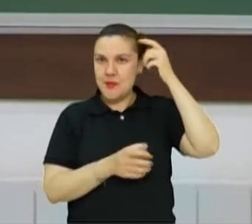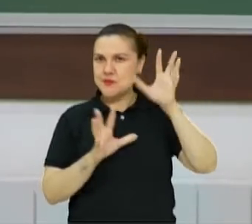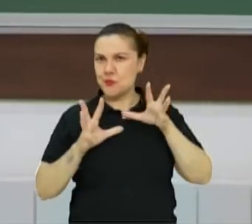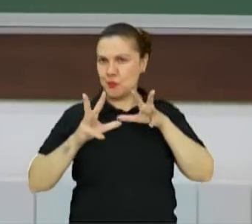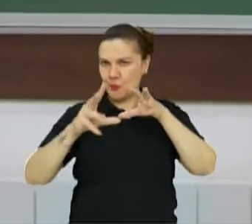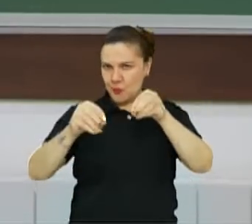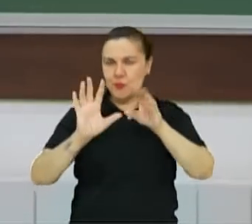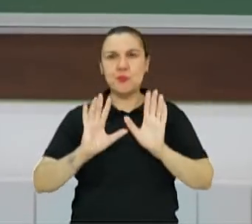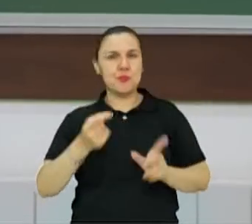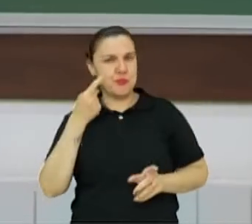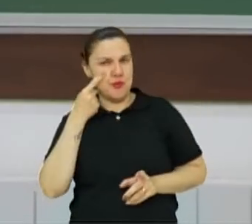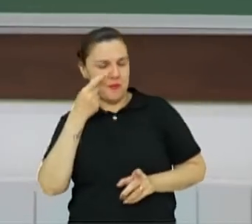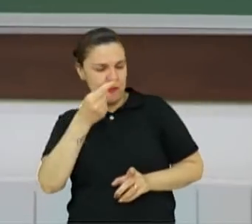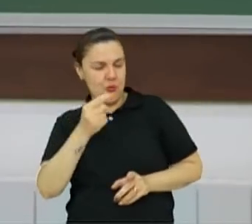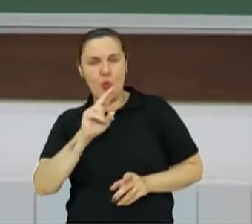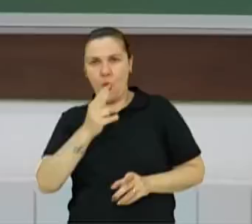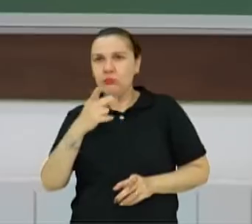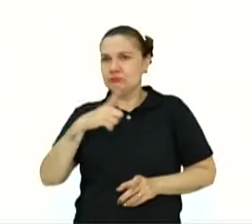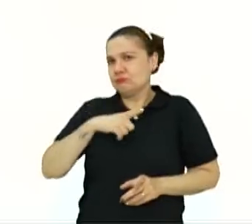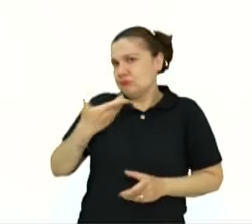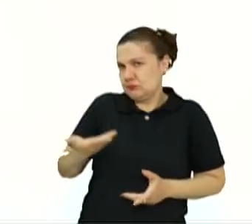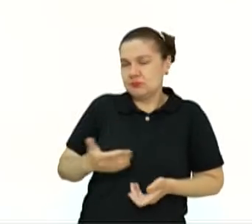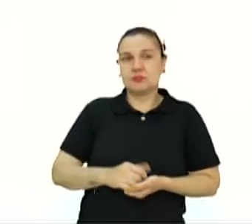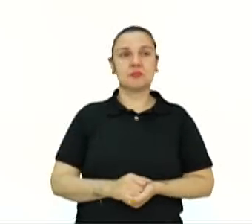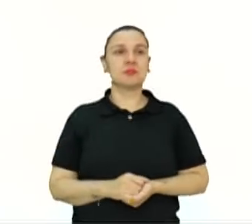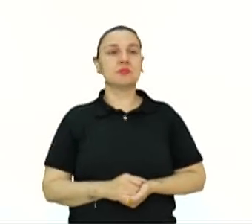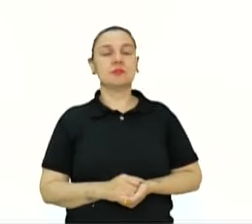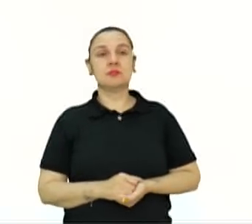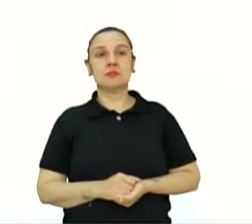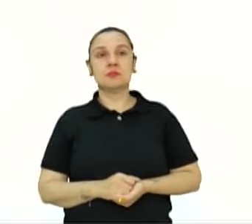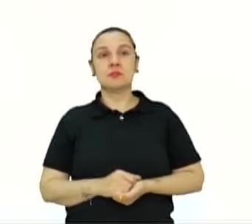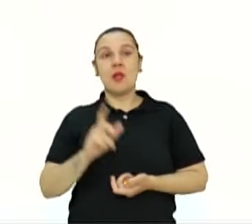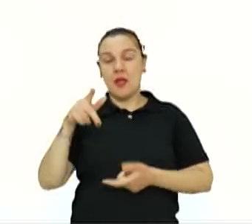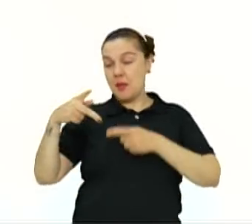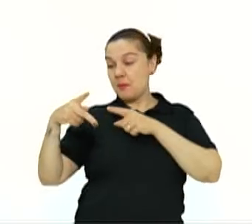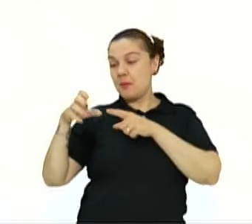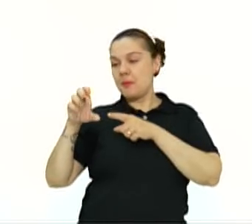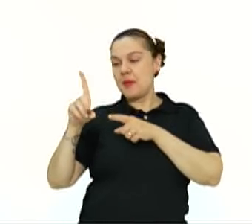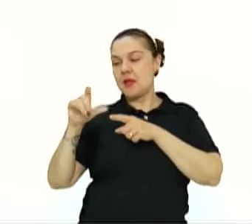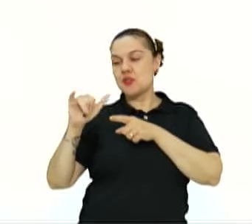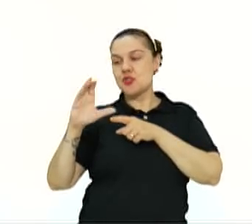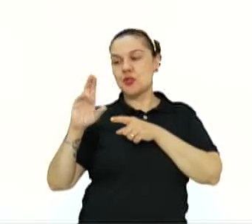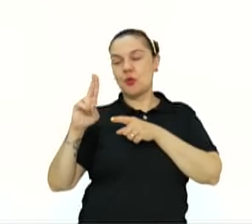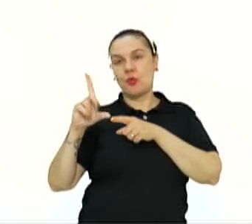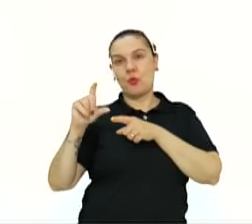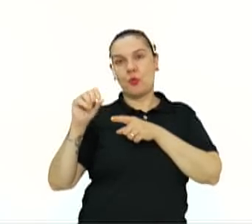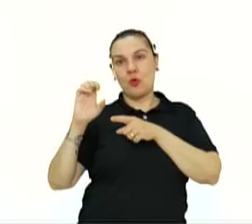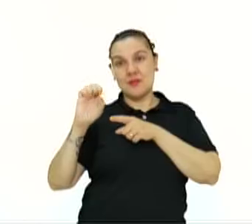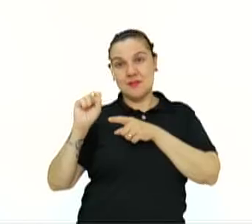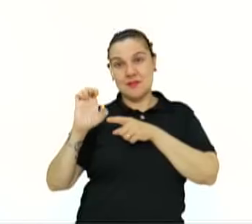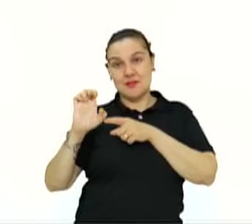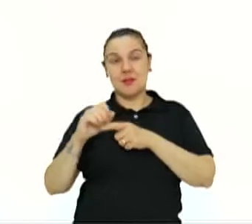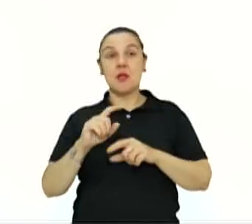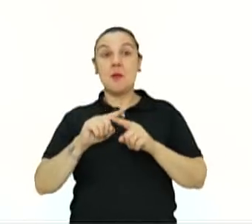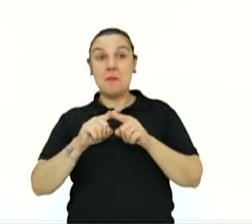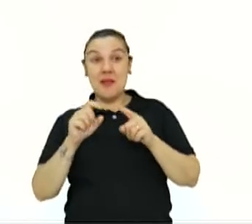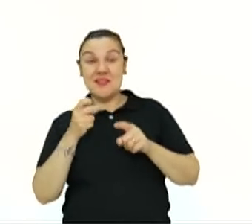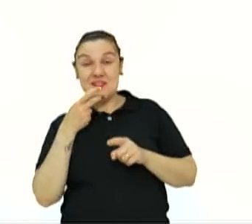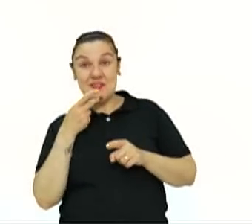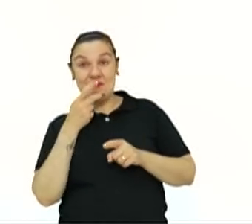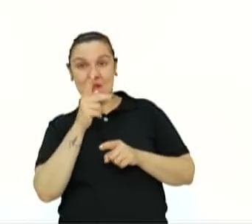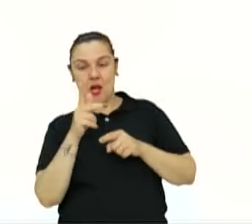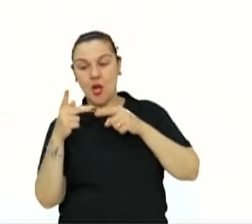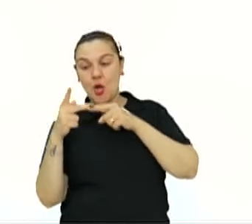ouviu falar, ou até já teve, sei lá, é chamado pediculose. Mas quando a gente fala em pediculose